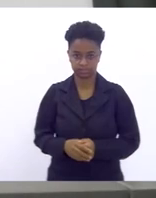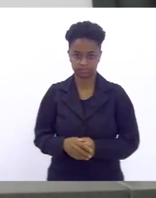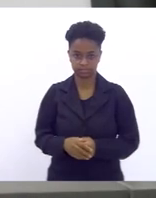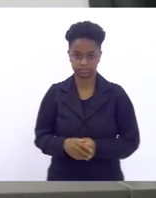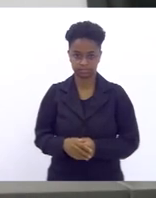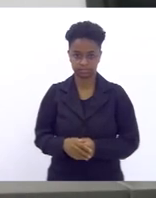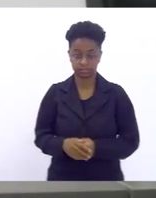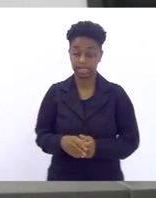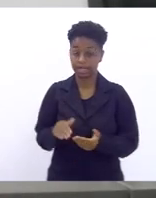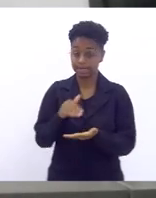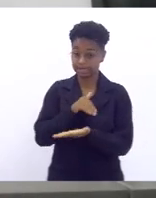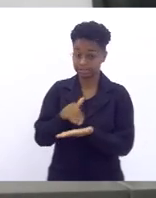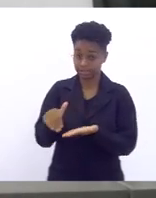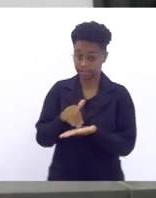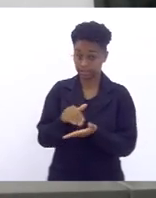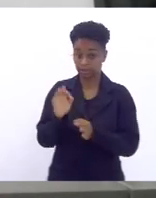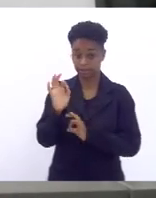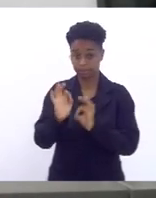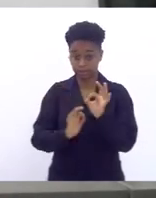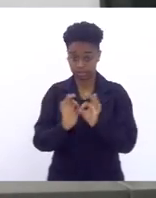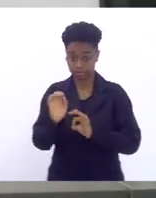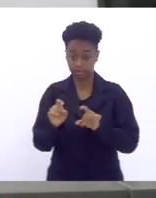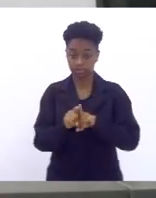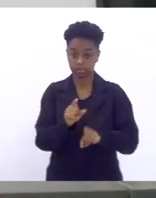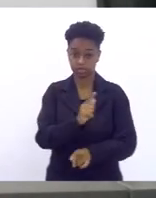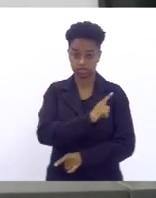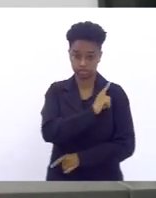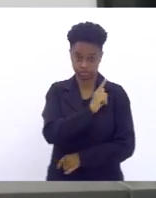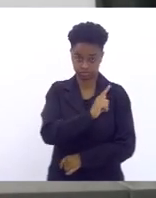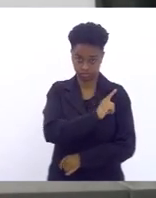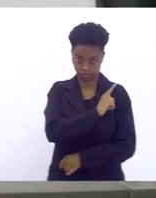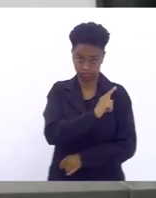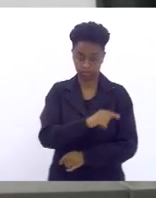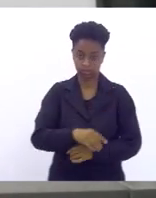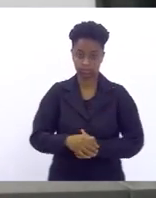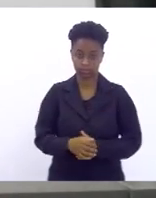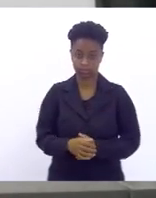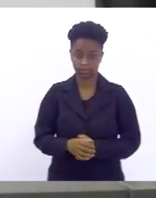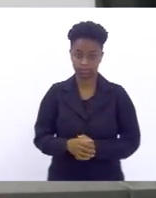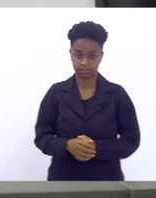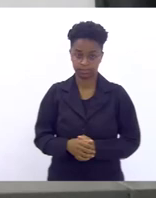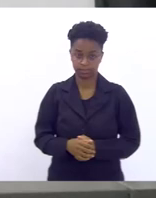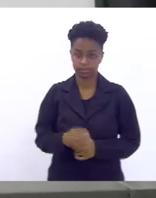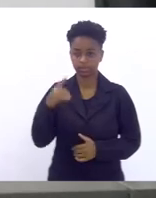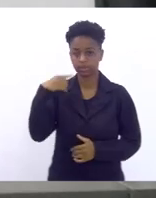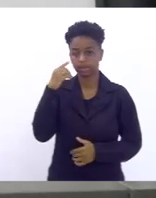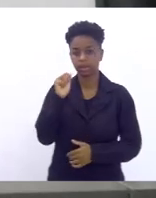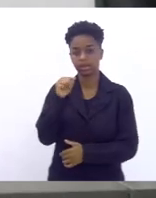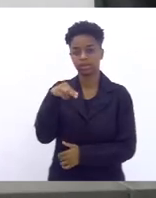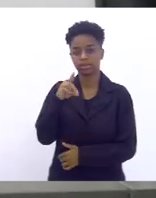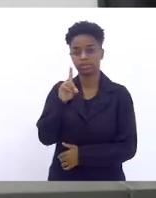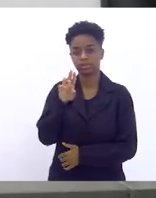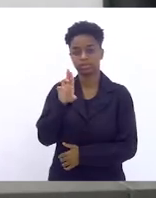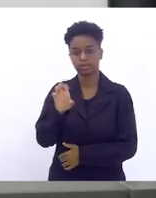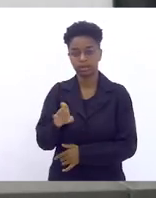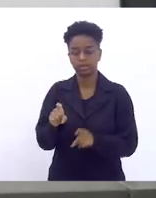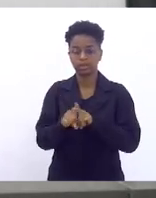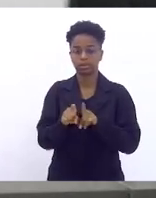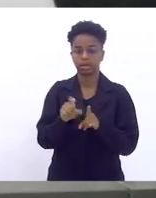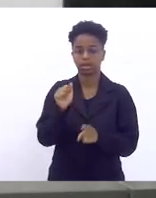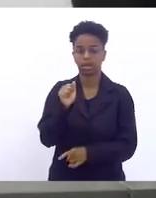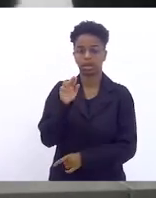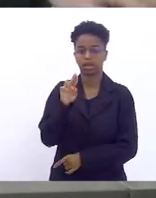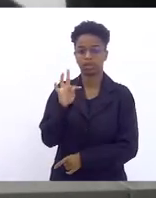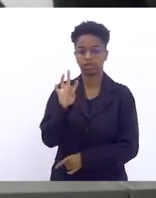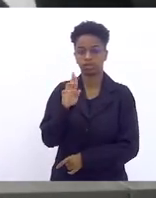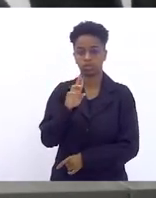na Secretaria de planejamento e gestão Deputado André Deputado Arthur Monteiro